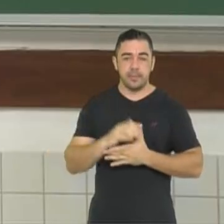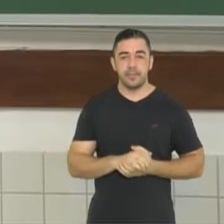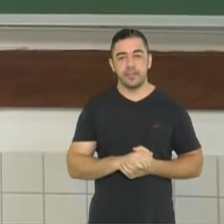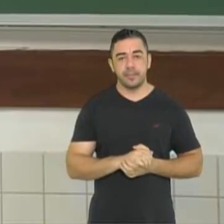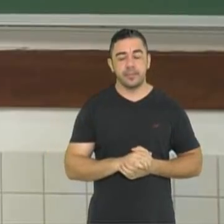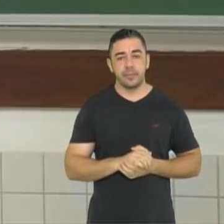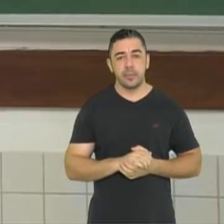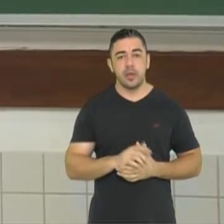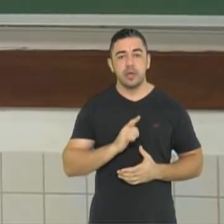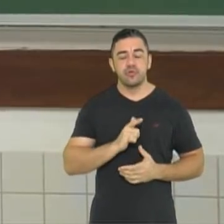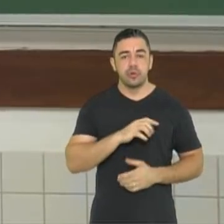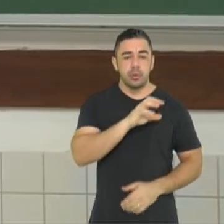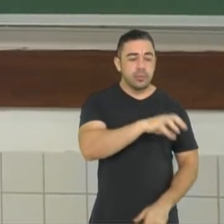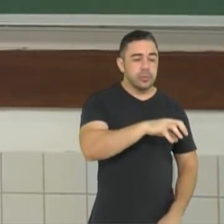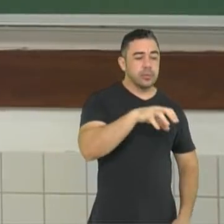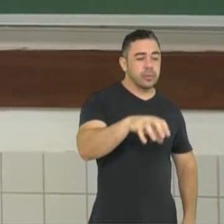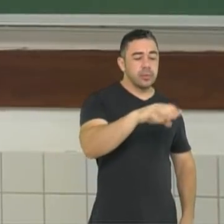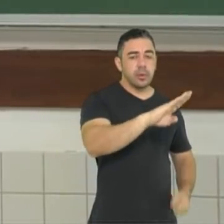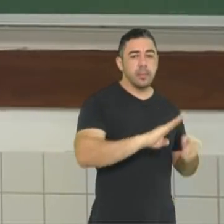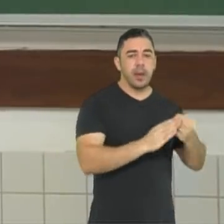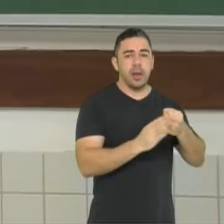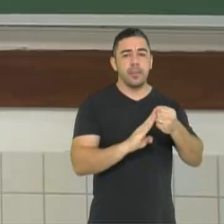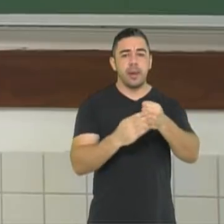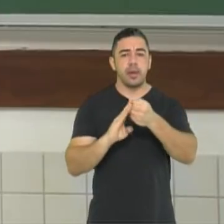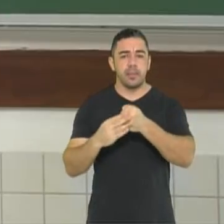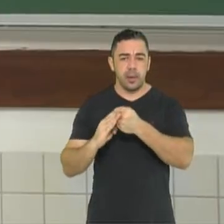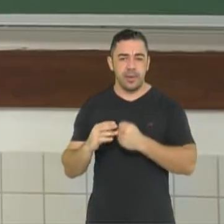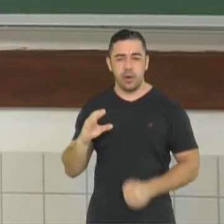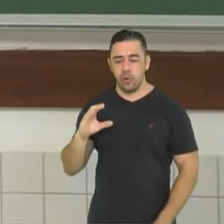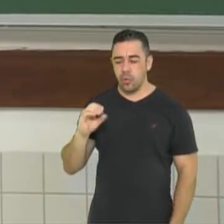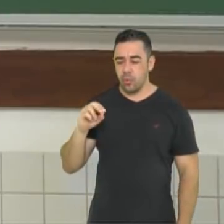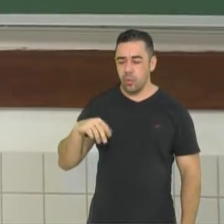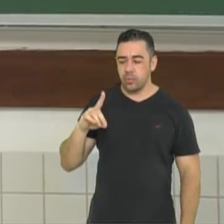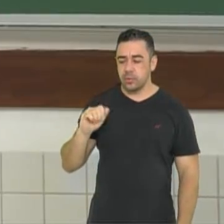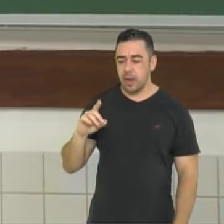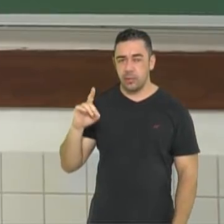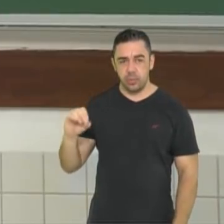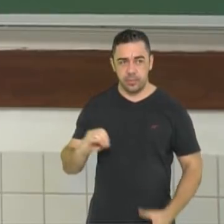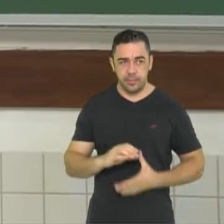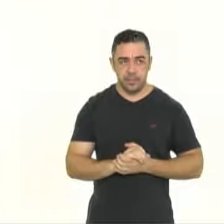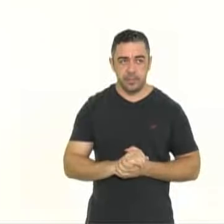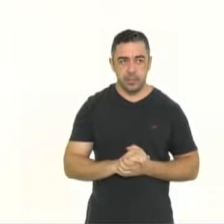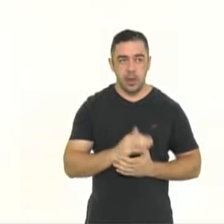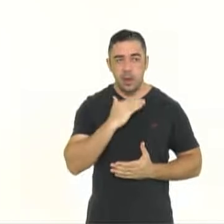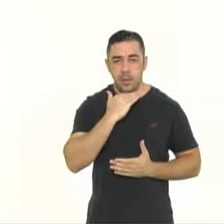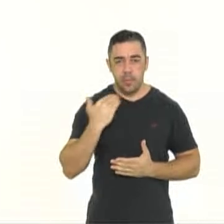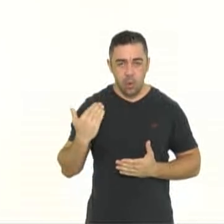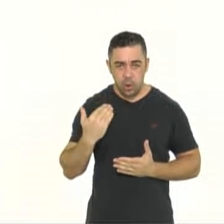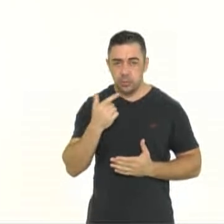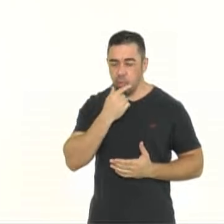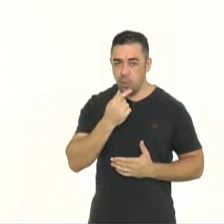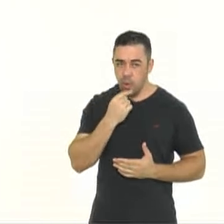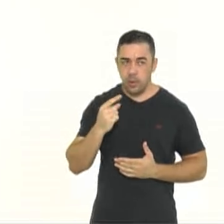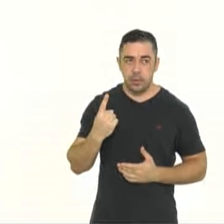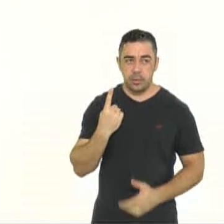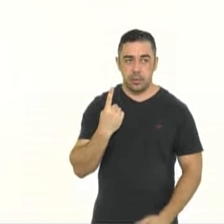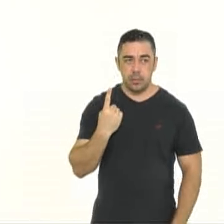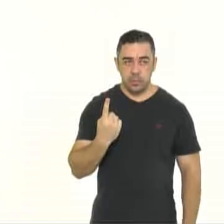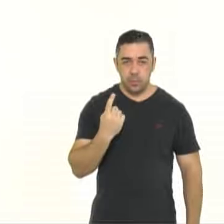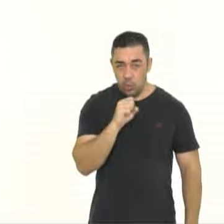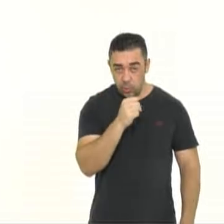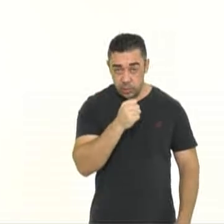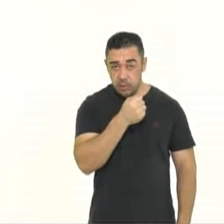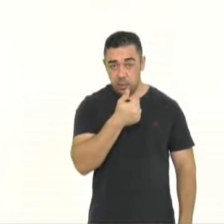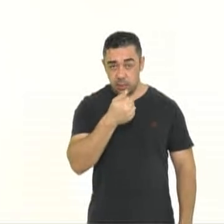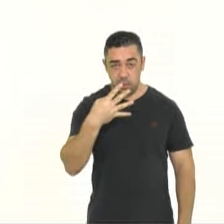os condados, que eram territórios menores, ok? E aí, com a morte de Carlos Magno em 814,